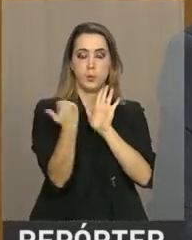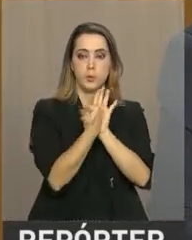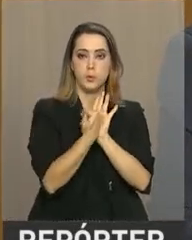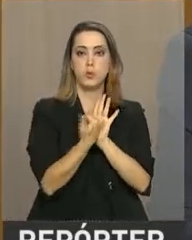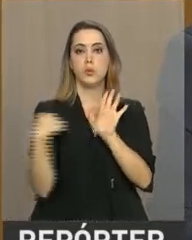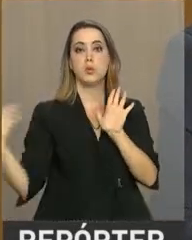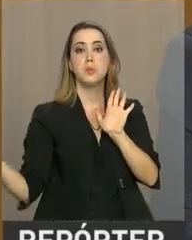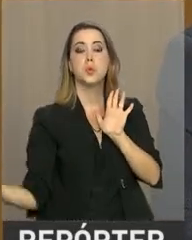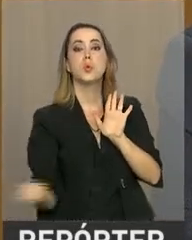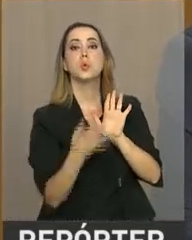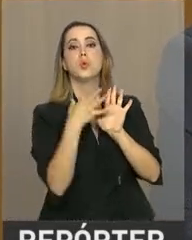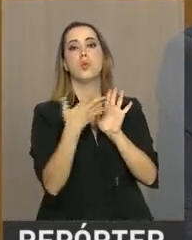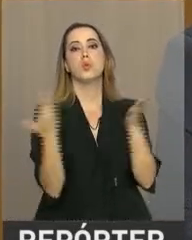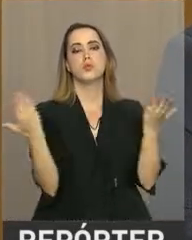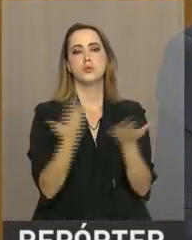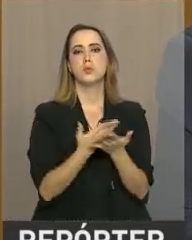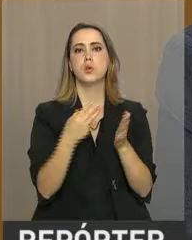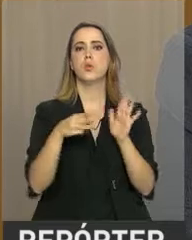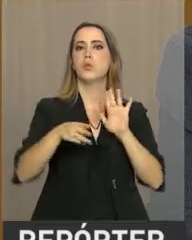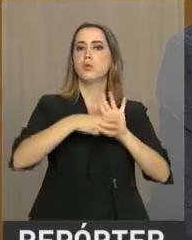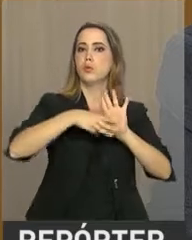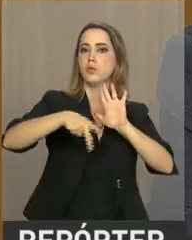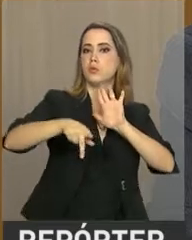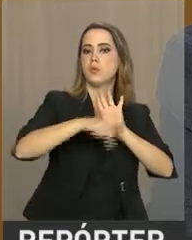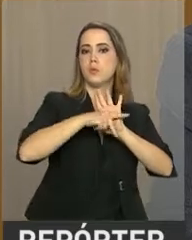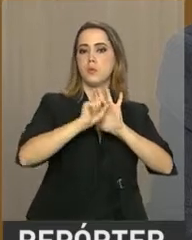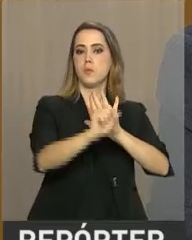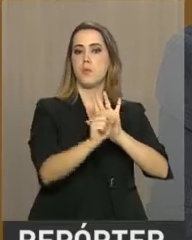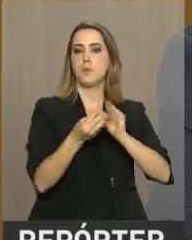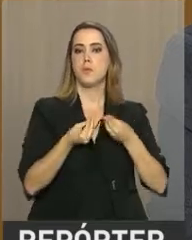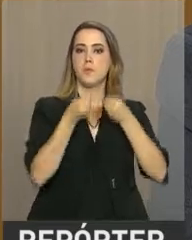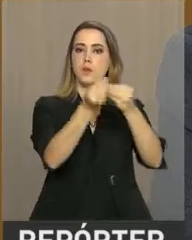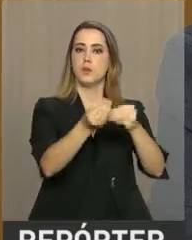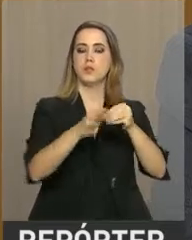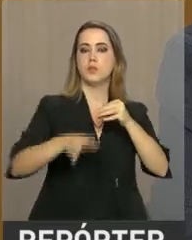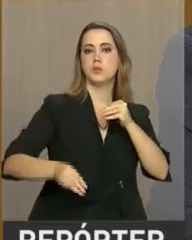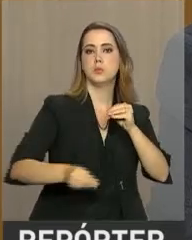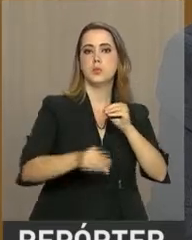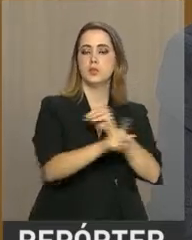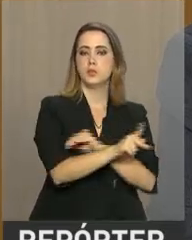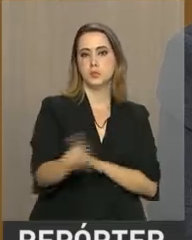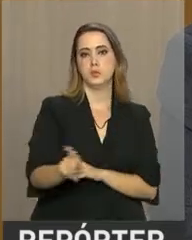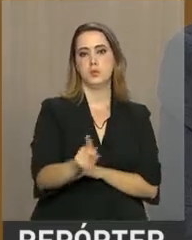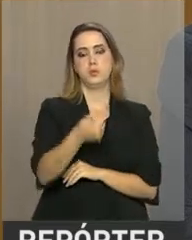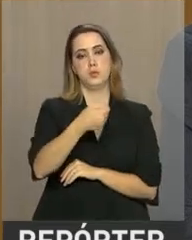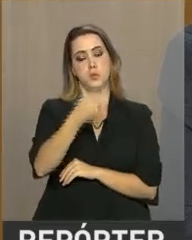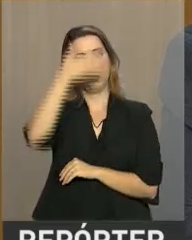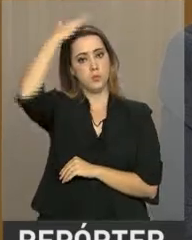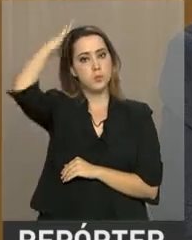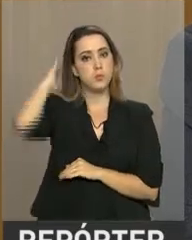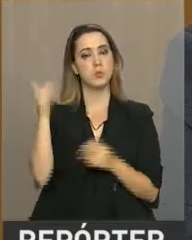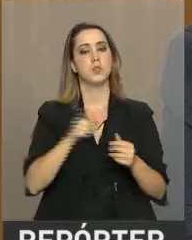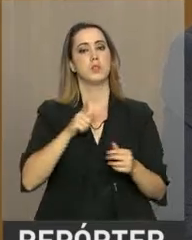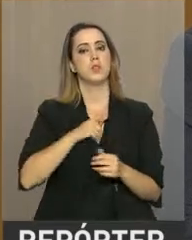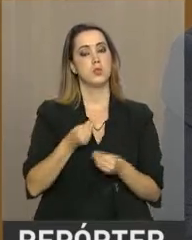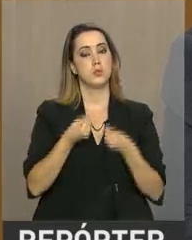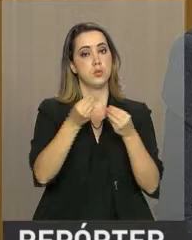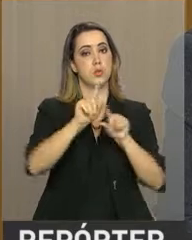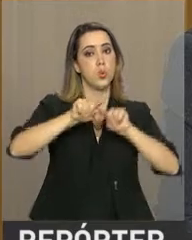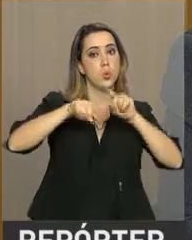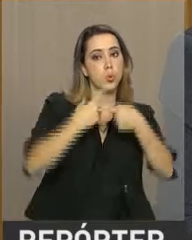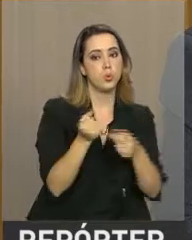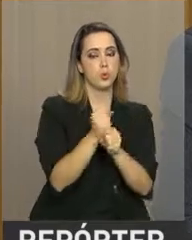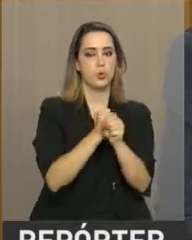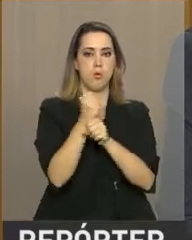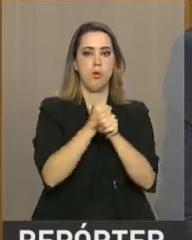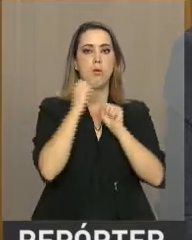lançado por intermédio de uma medida provisória um caminhada pelo presidente temer ao congresso e que estará disponível a partir do ano que vem